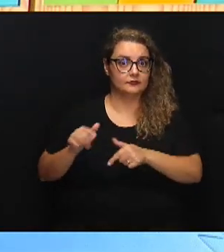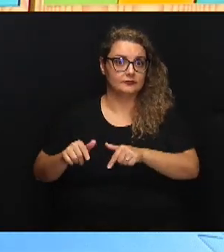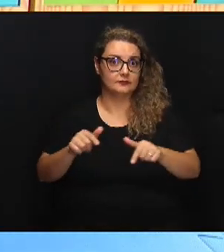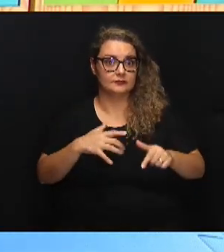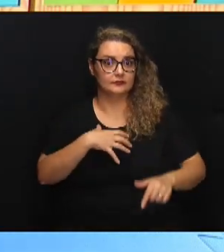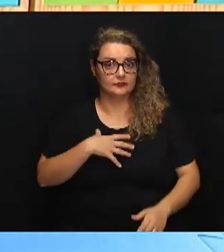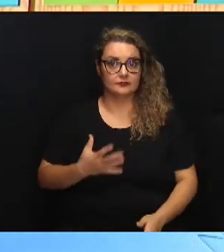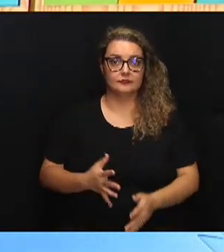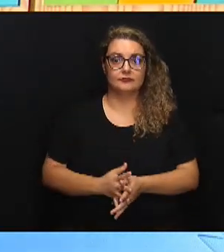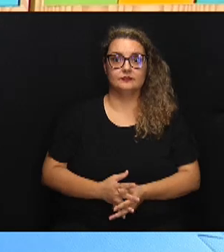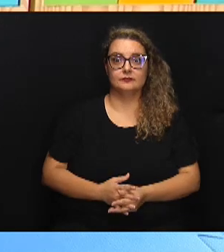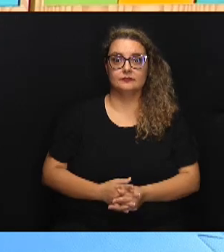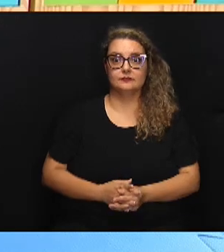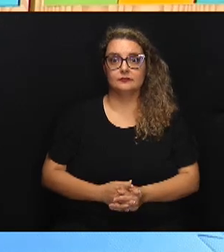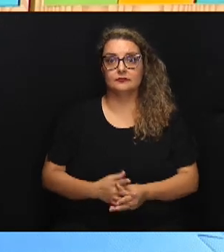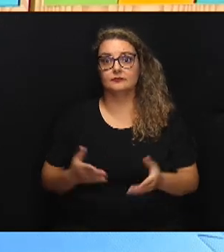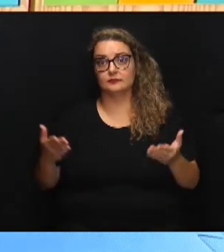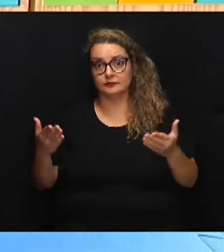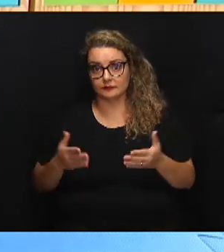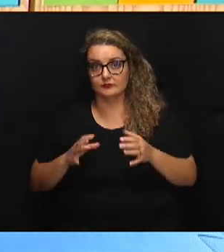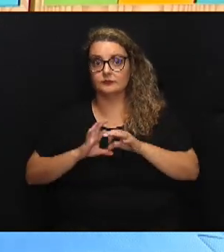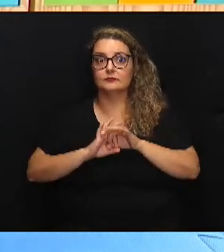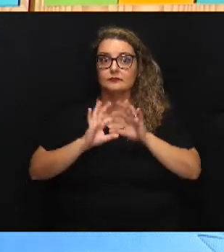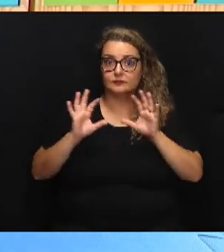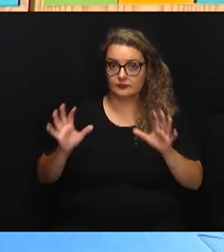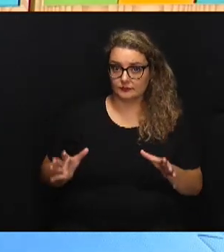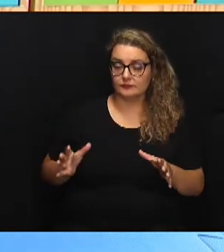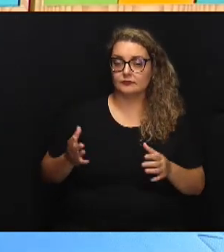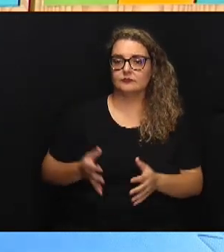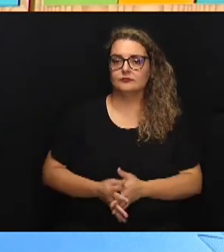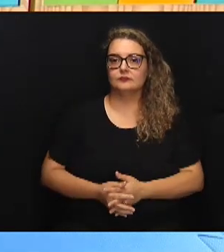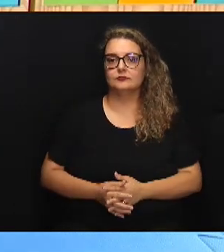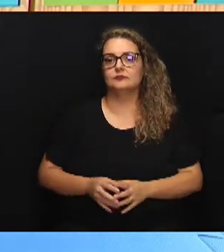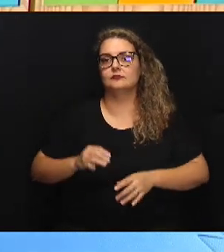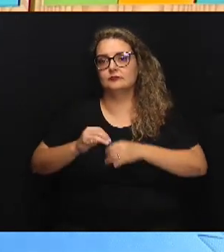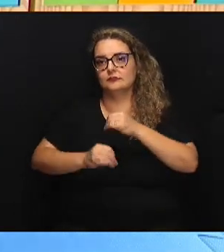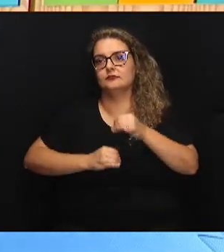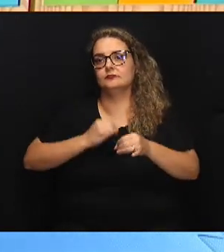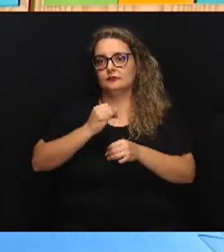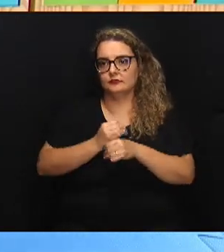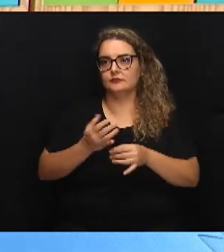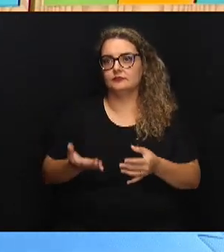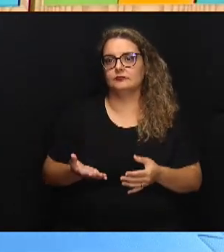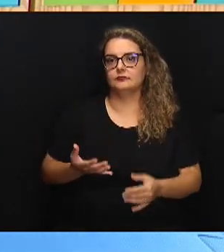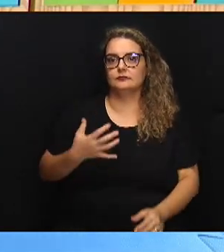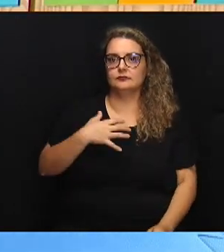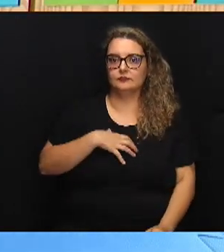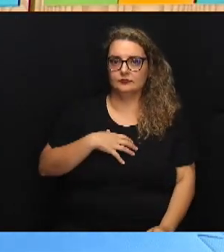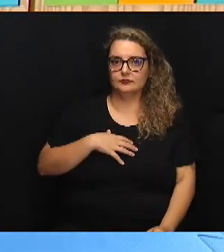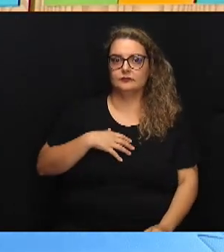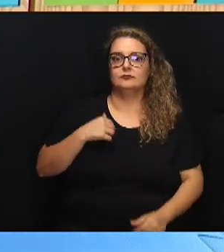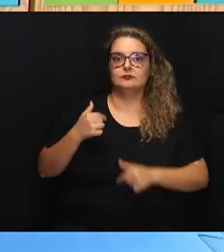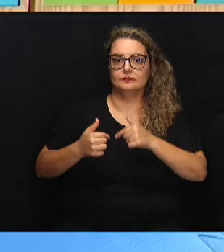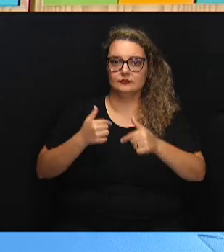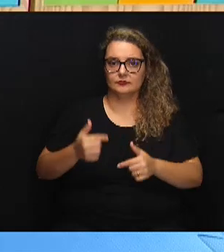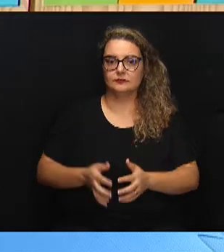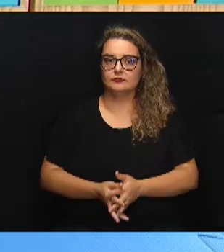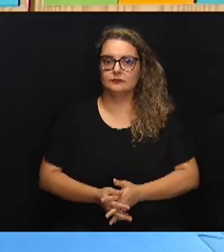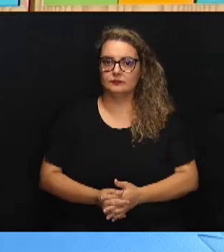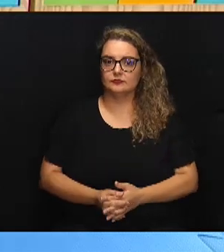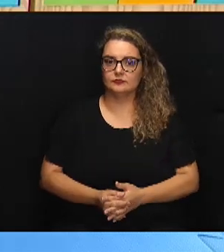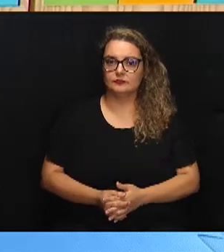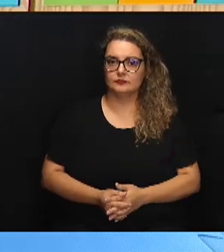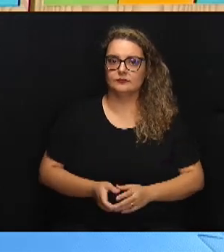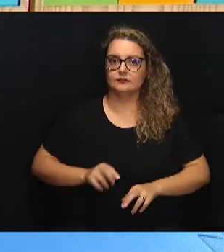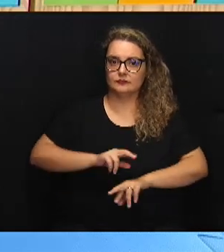condição? Hoje são disponibilizados até com a internet, né? Com o meio que a gente trabalha,